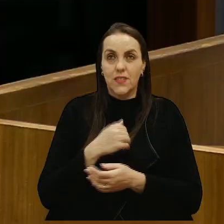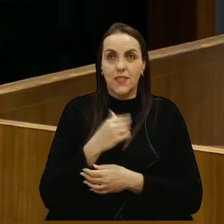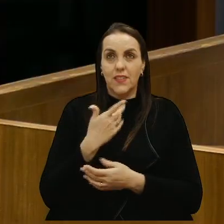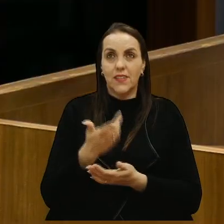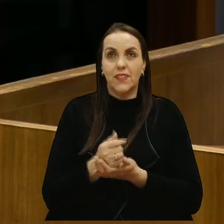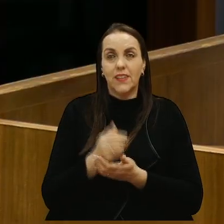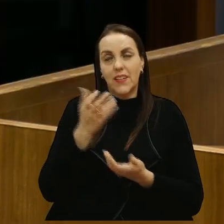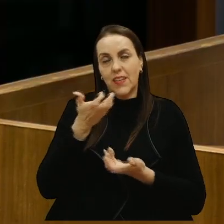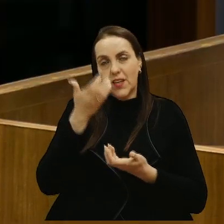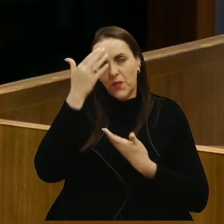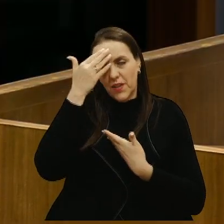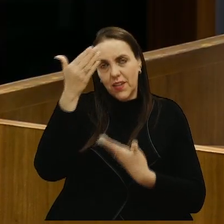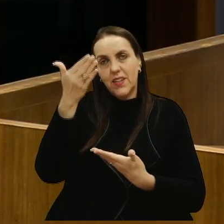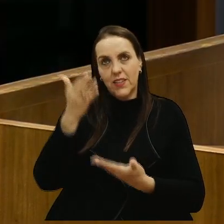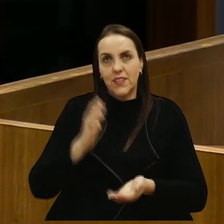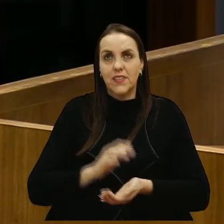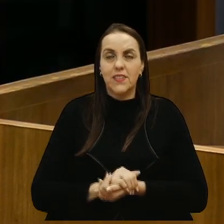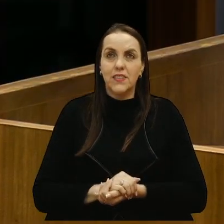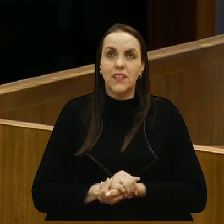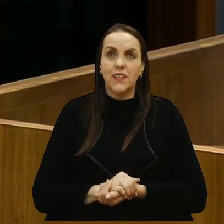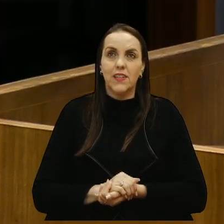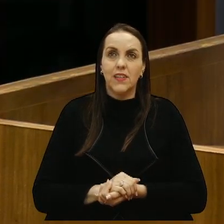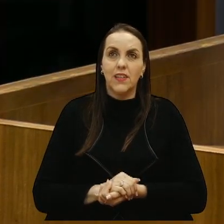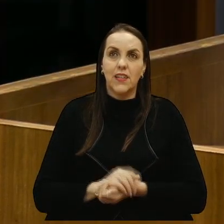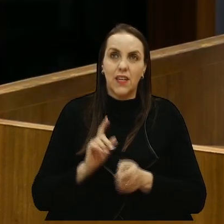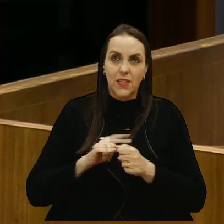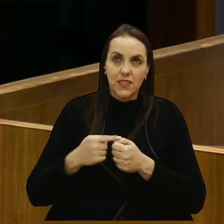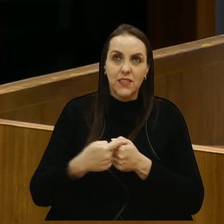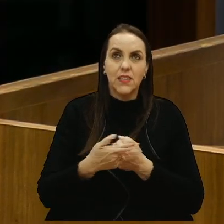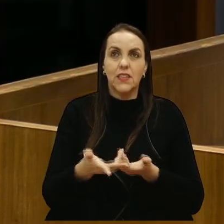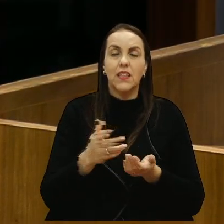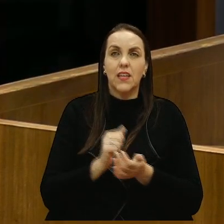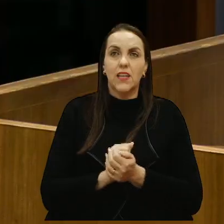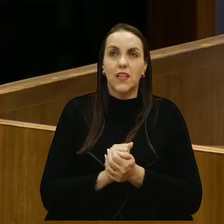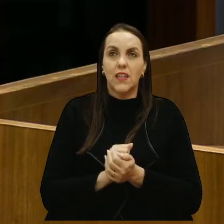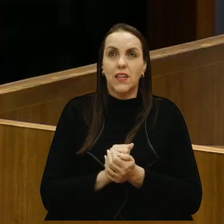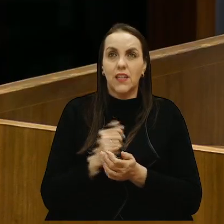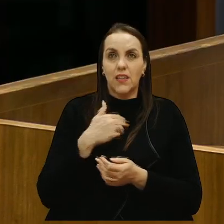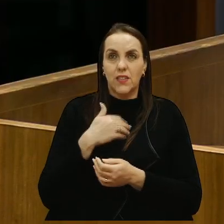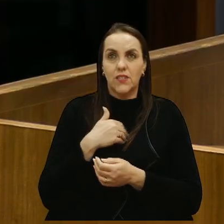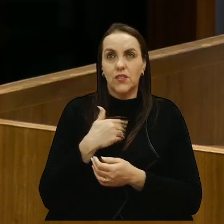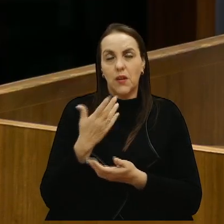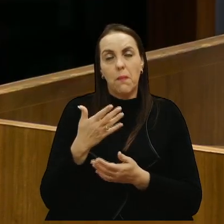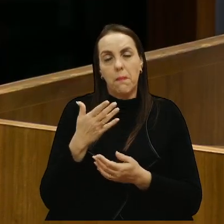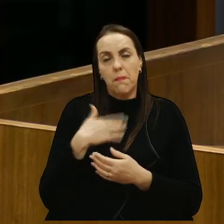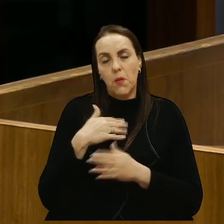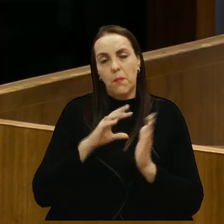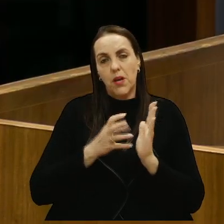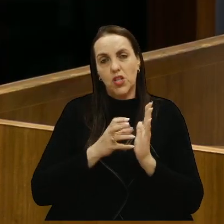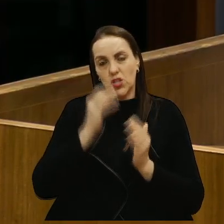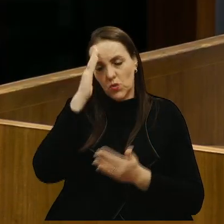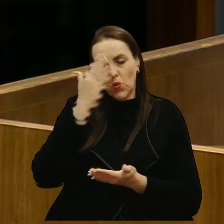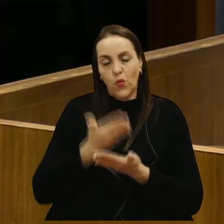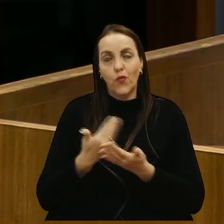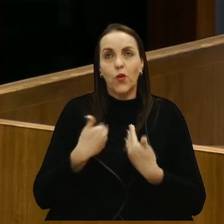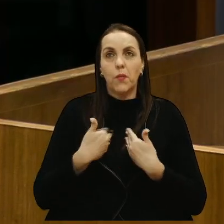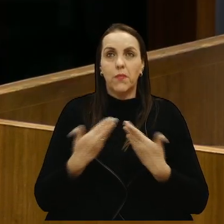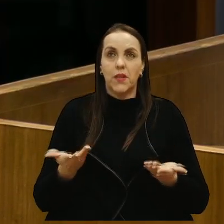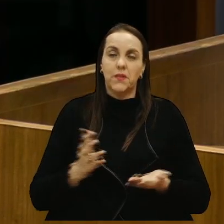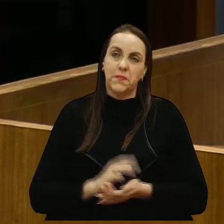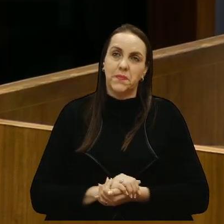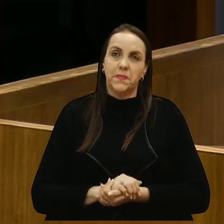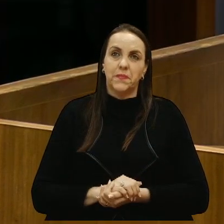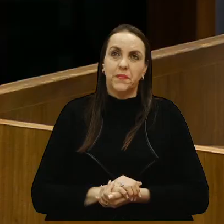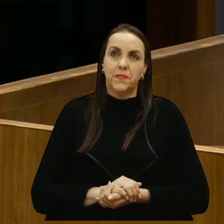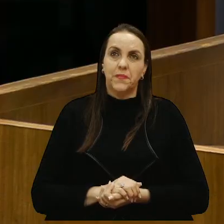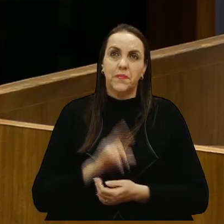quero agradecer essa cidade, a esse povo, quero agradecer o meu partido que confiou em mim, que